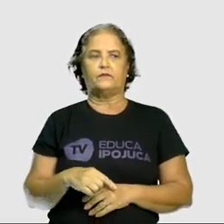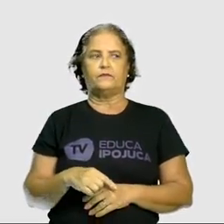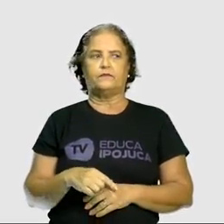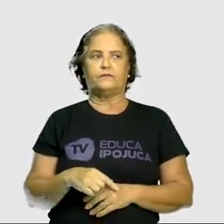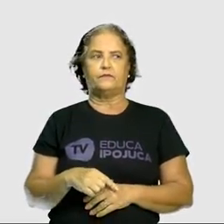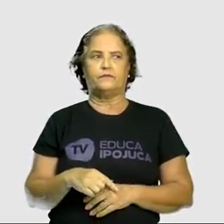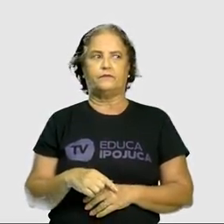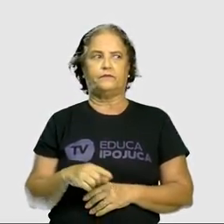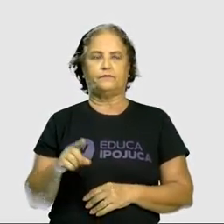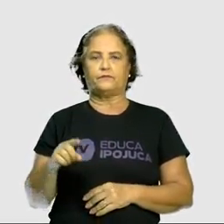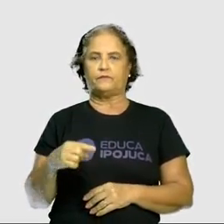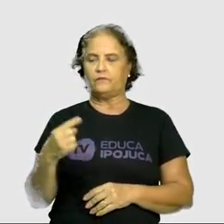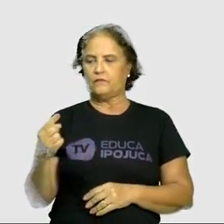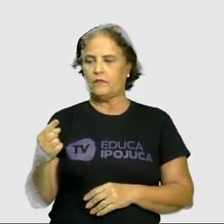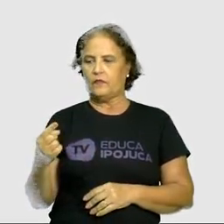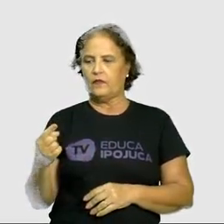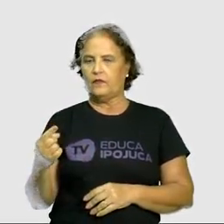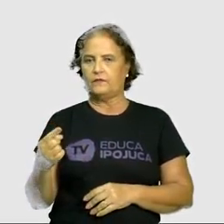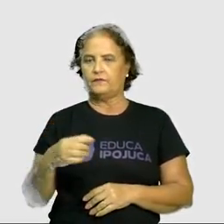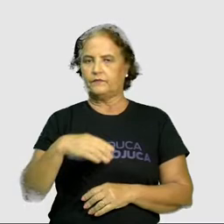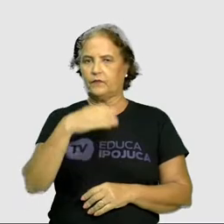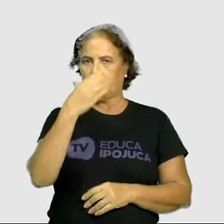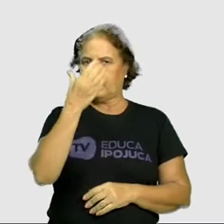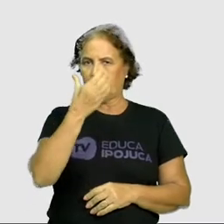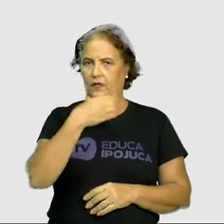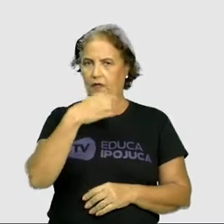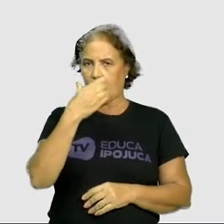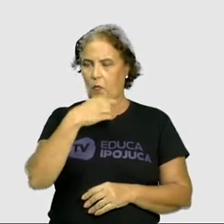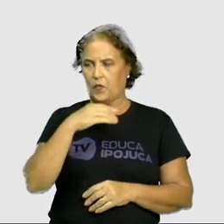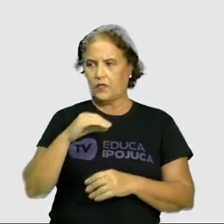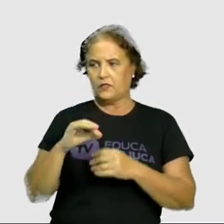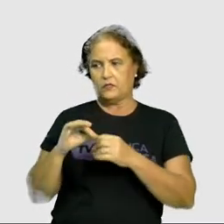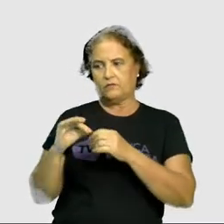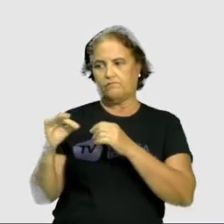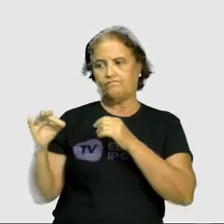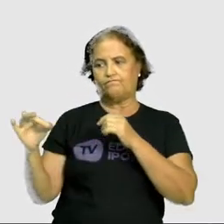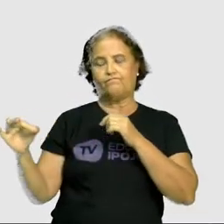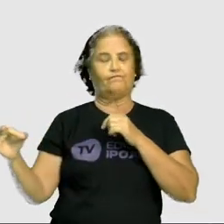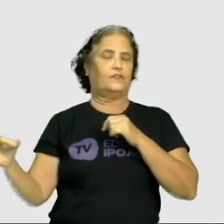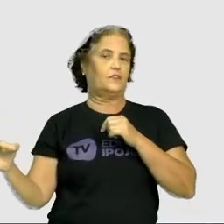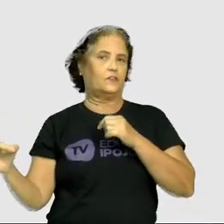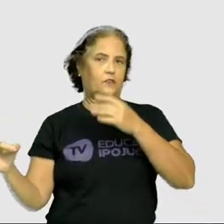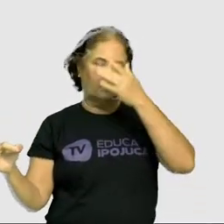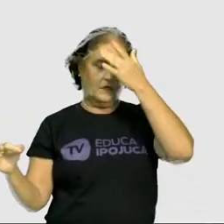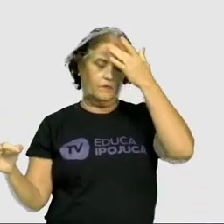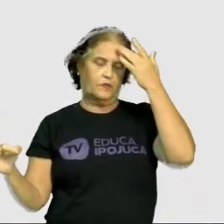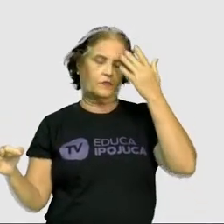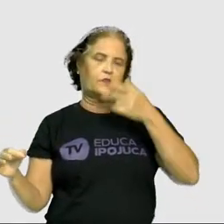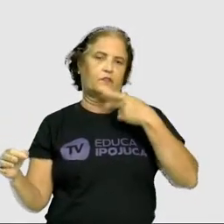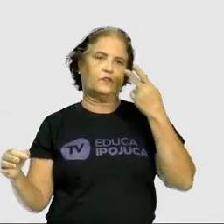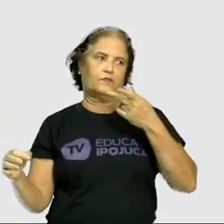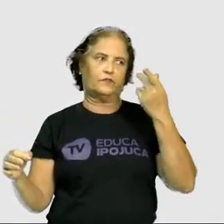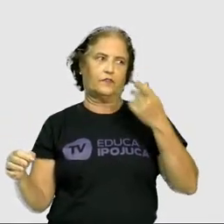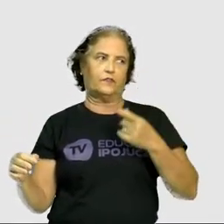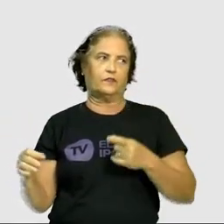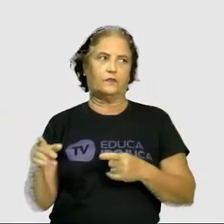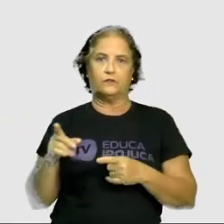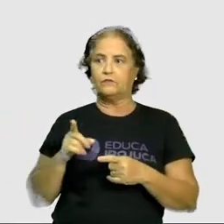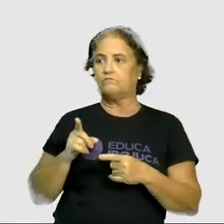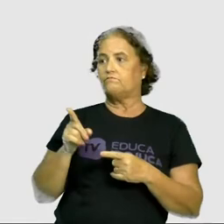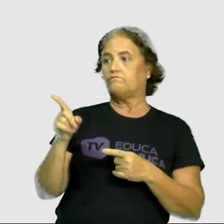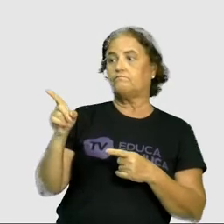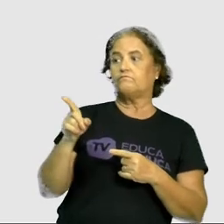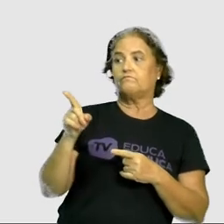Isa né pouco a maçã ela está longe de quem está falando perceba que a mãozinha aqui ó a renda